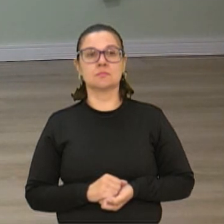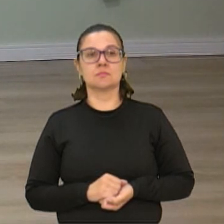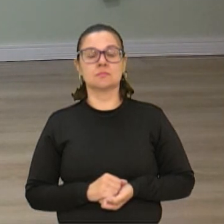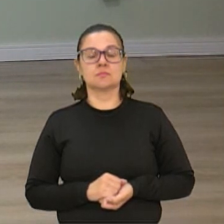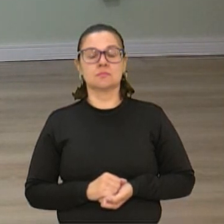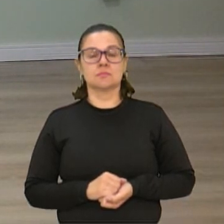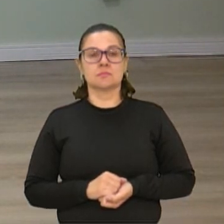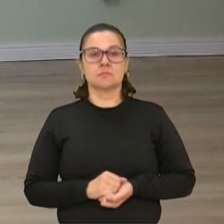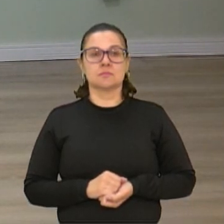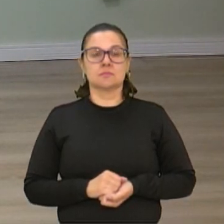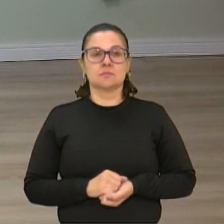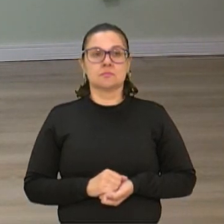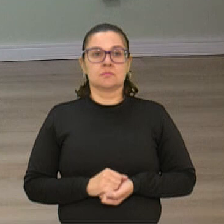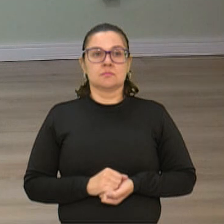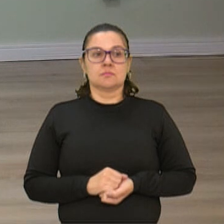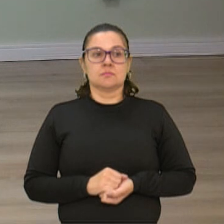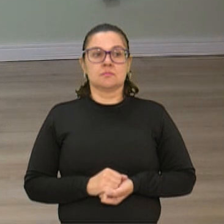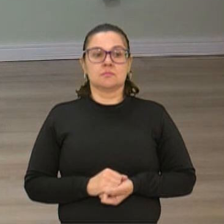Respire.